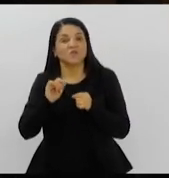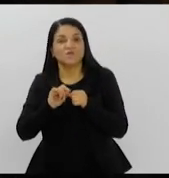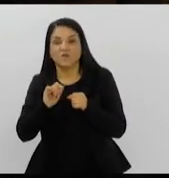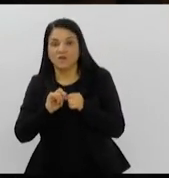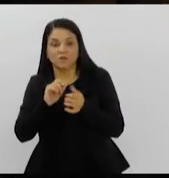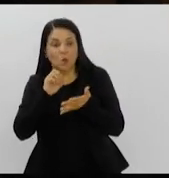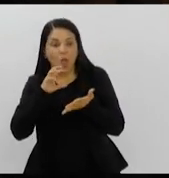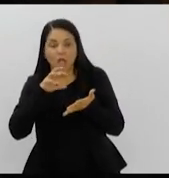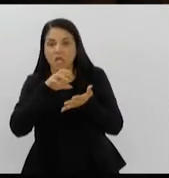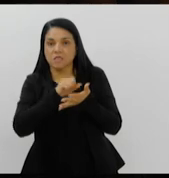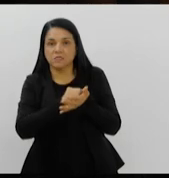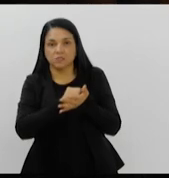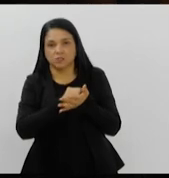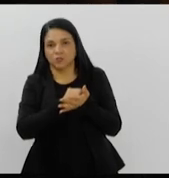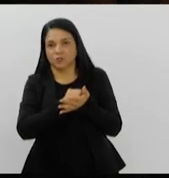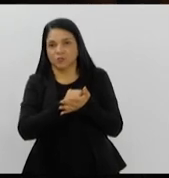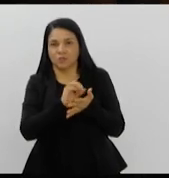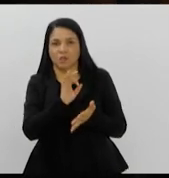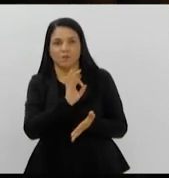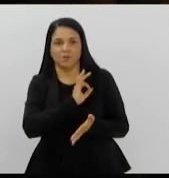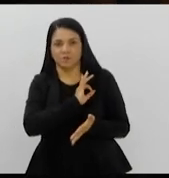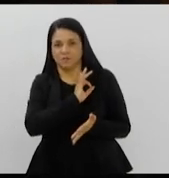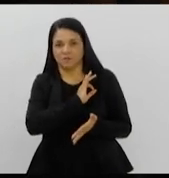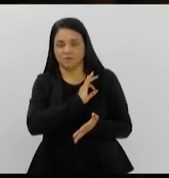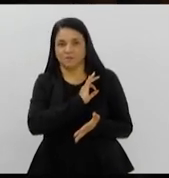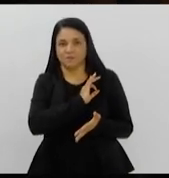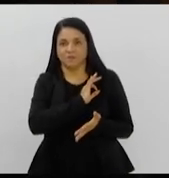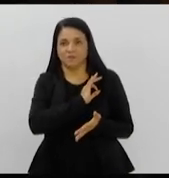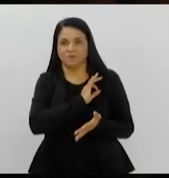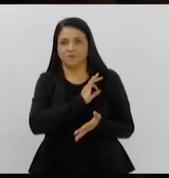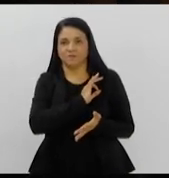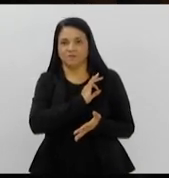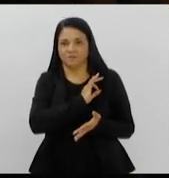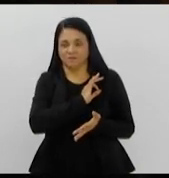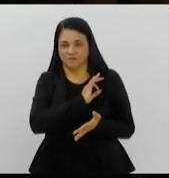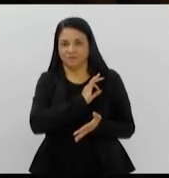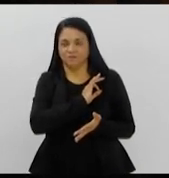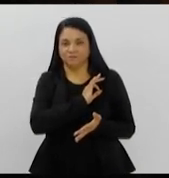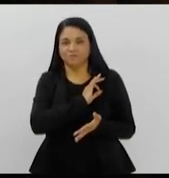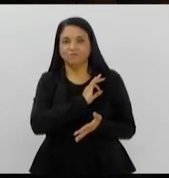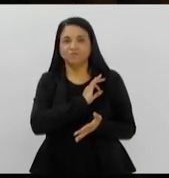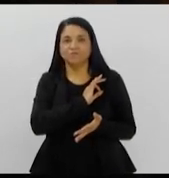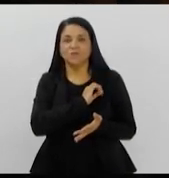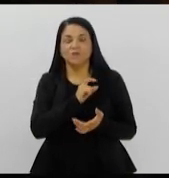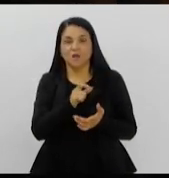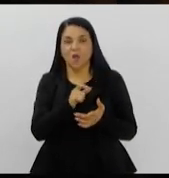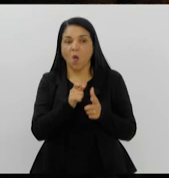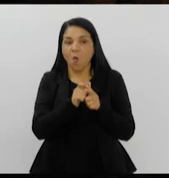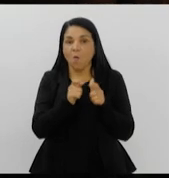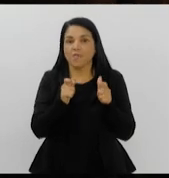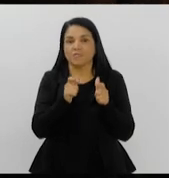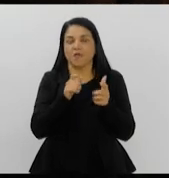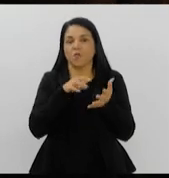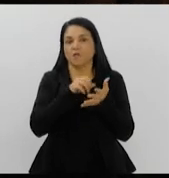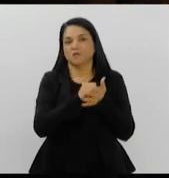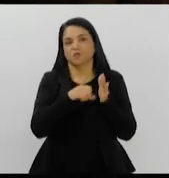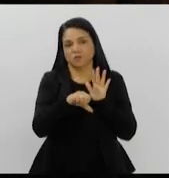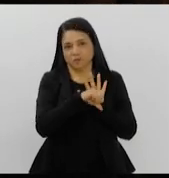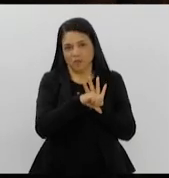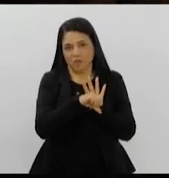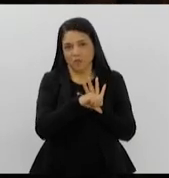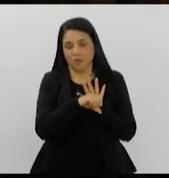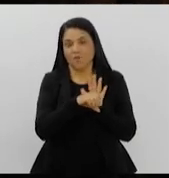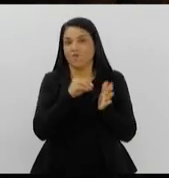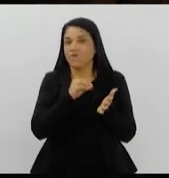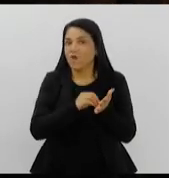ocorrência para poder ainda aumentar ainda mais a mancha criminal. Mesmo, acho